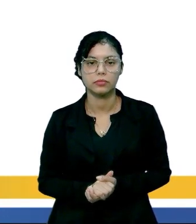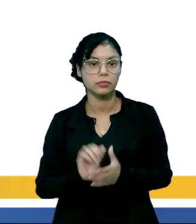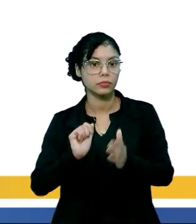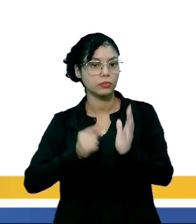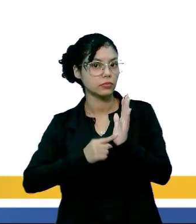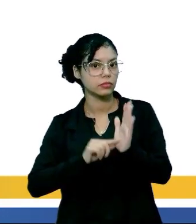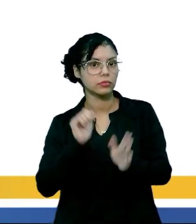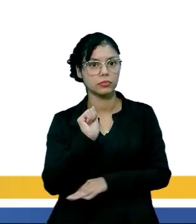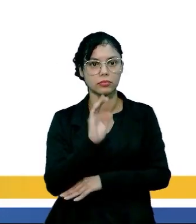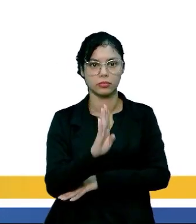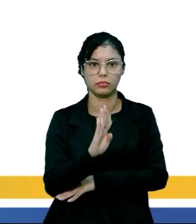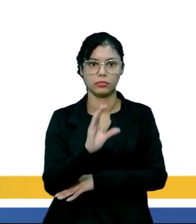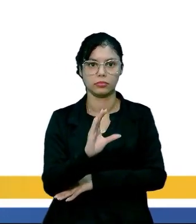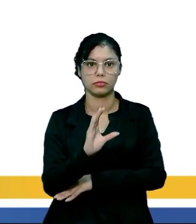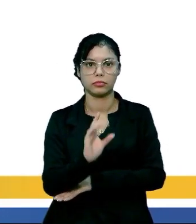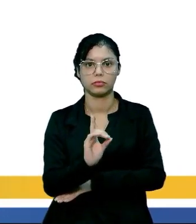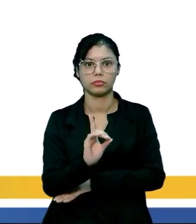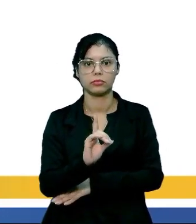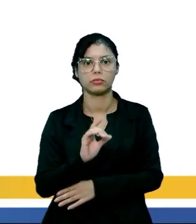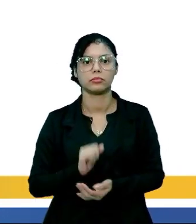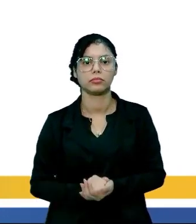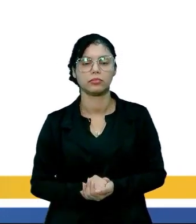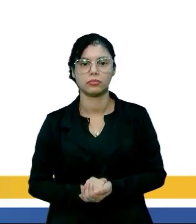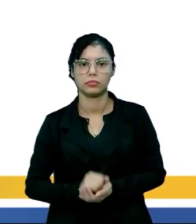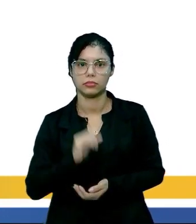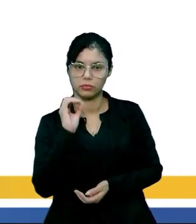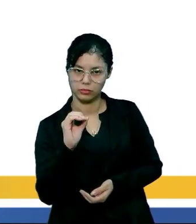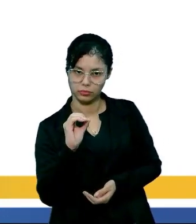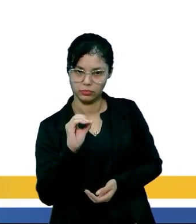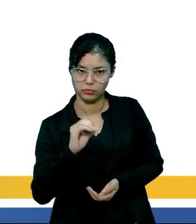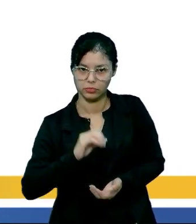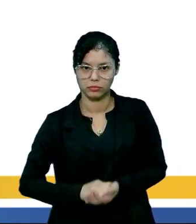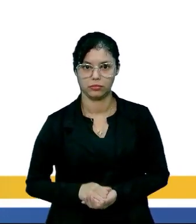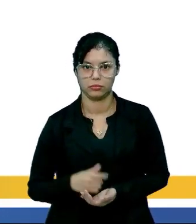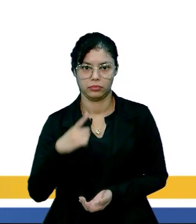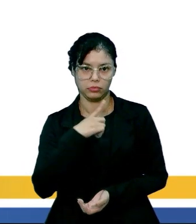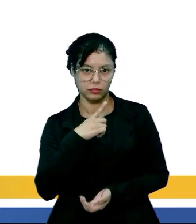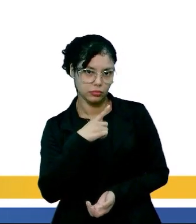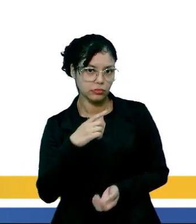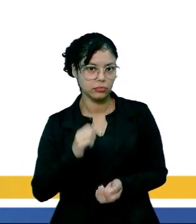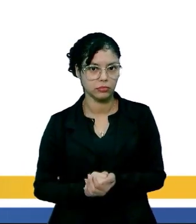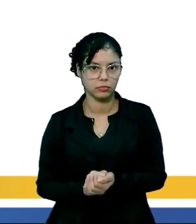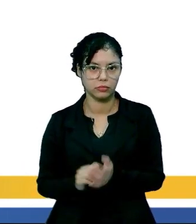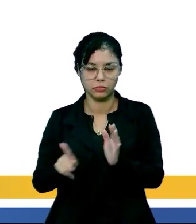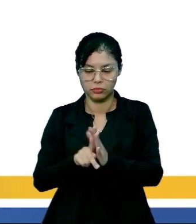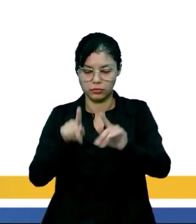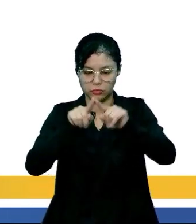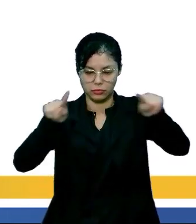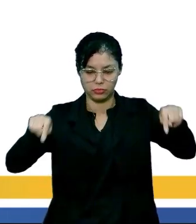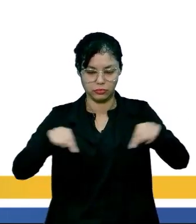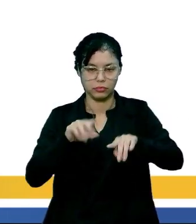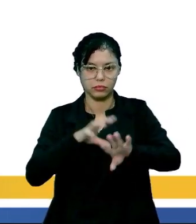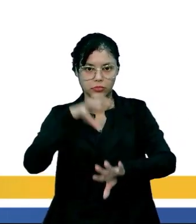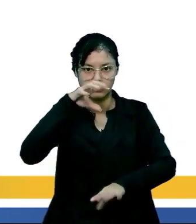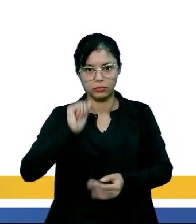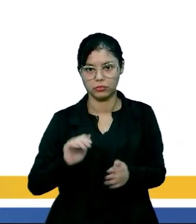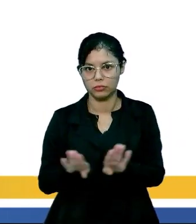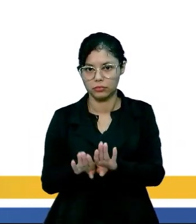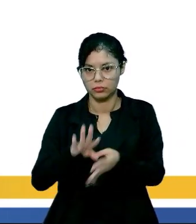Os pontos A, B, C, D e O do cubo e